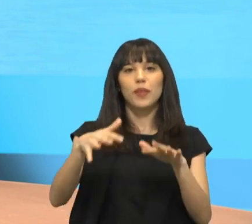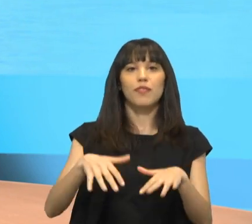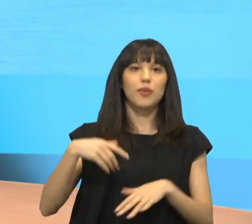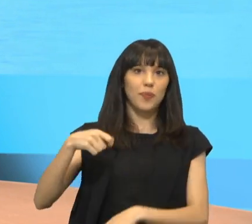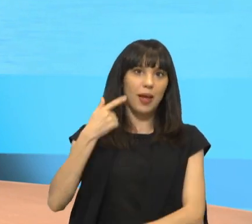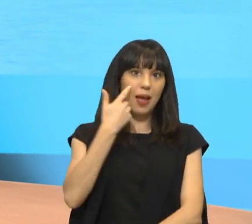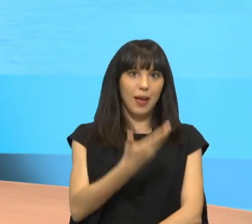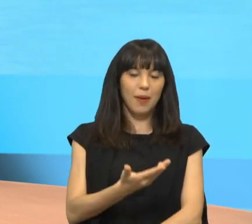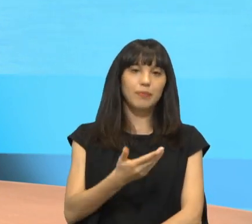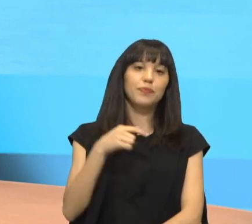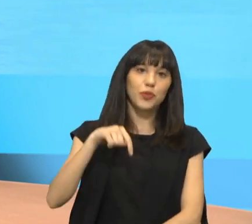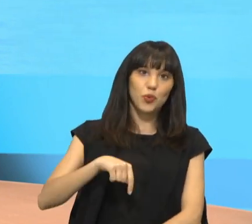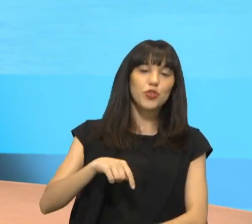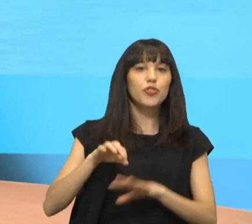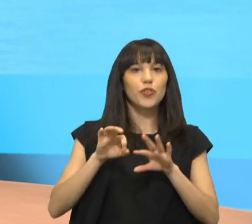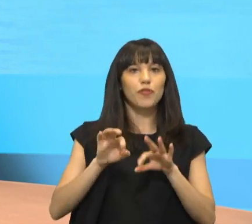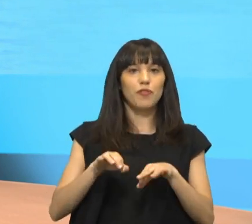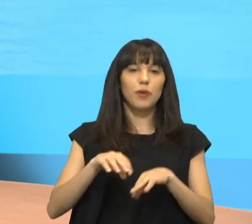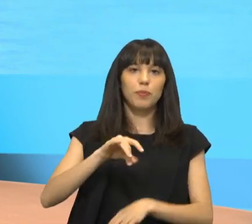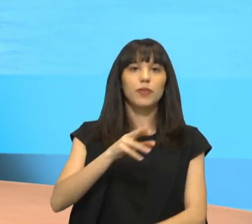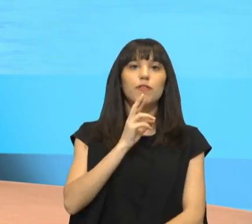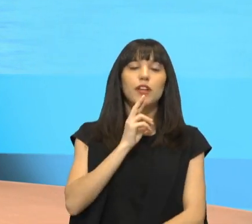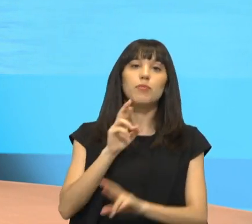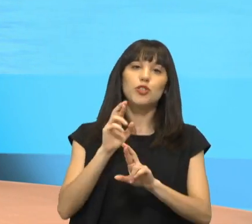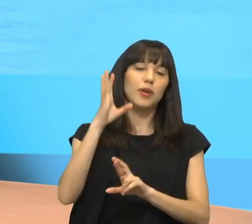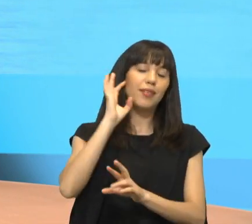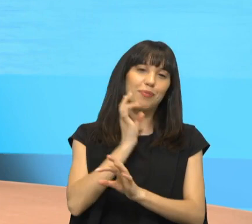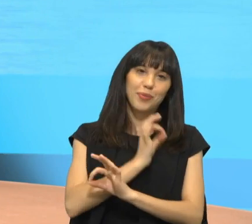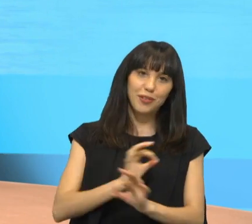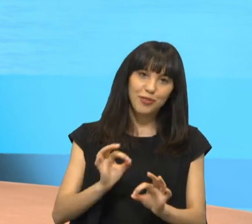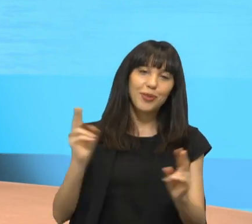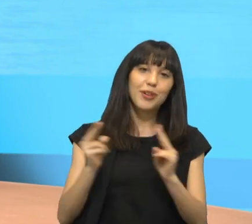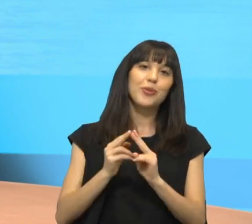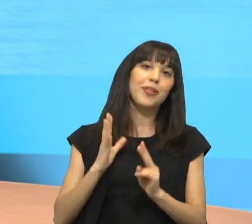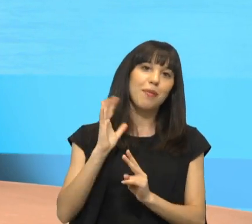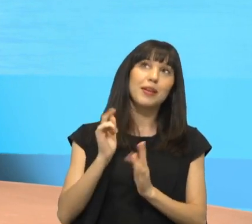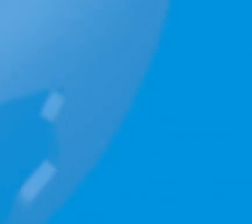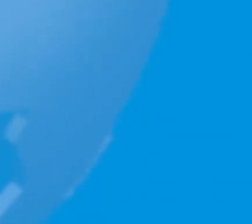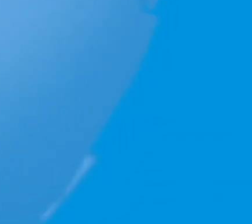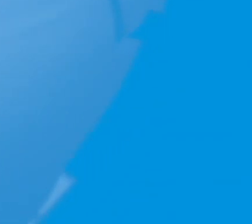Episcopal, que hoje terminou em Fátima. Votos de uma ótima tarde e até amanhã, se os quiserem.